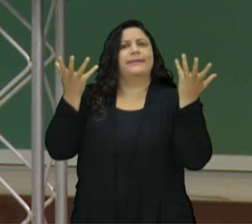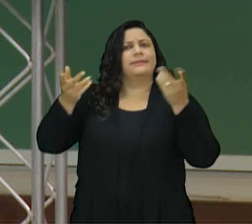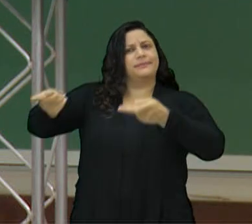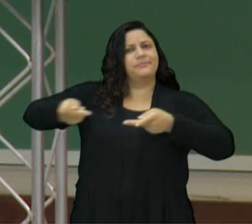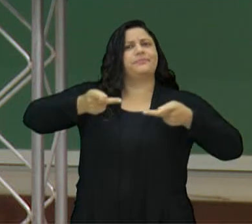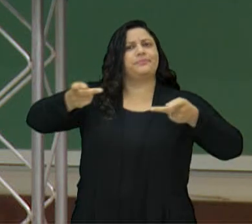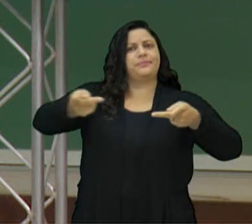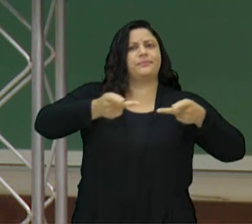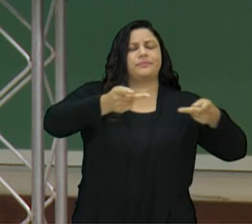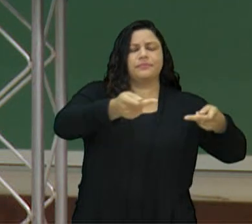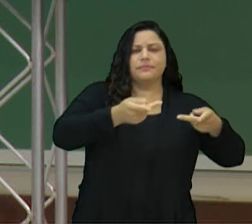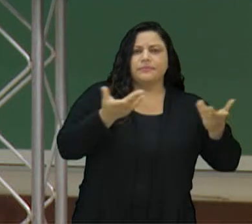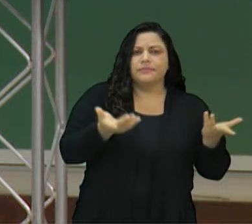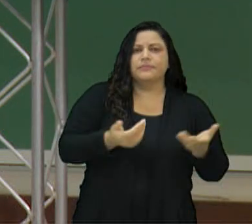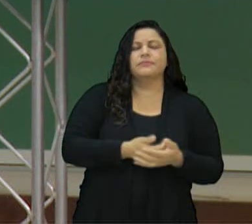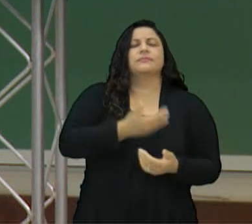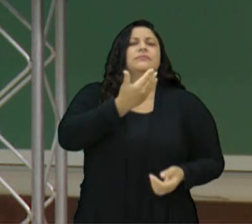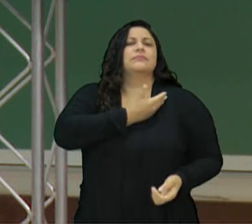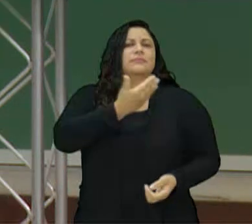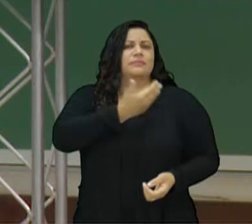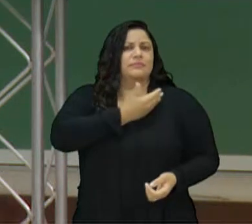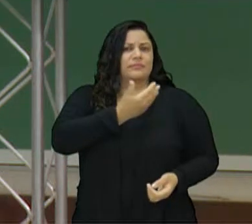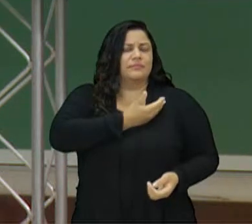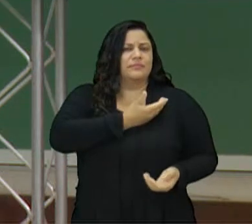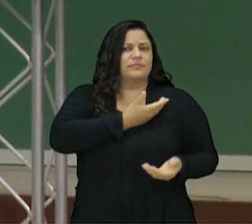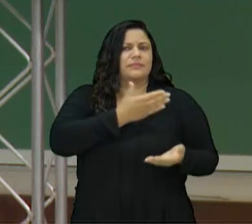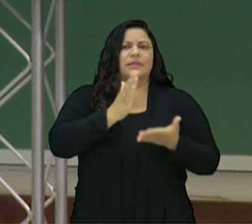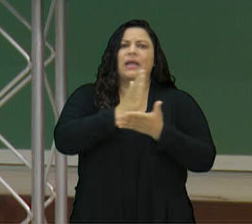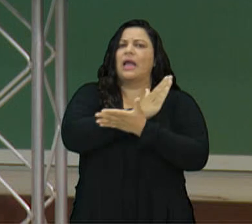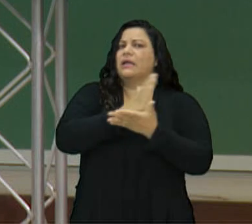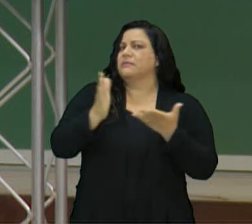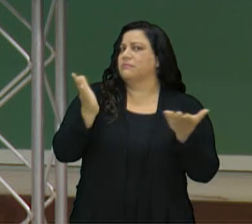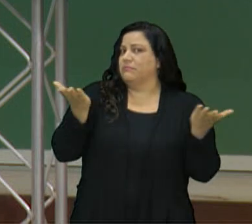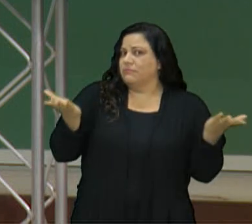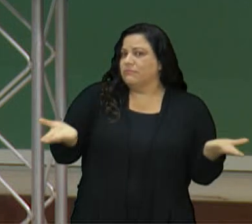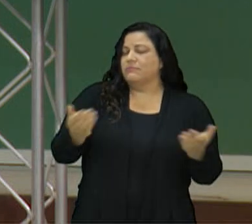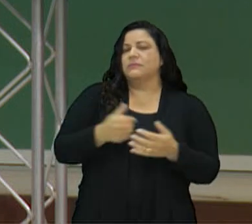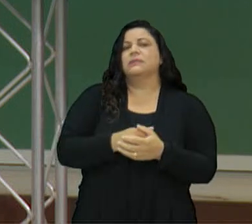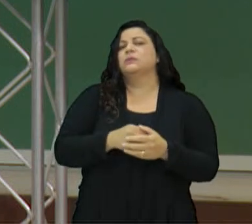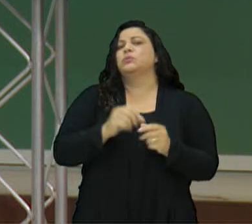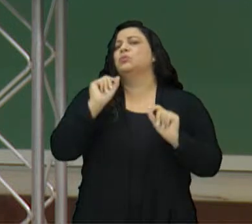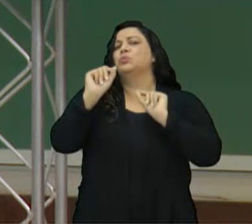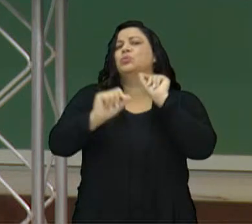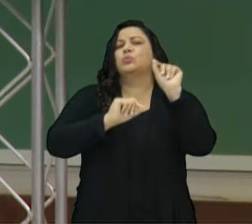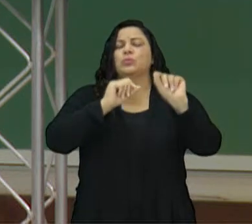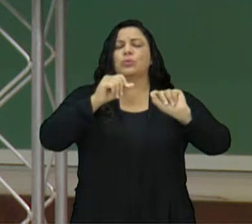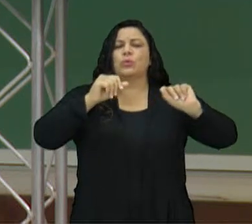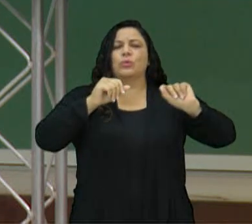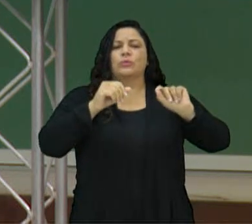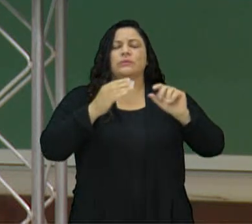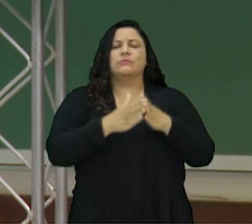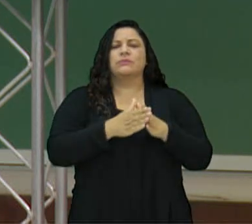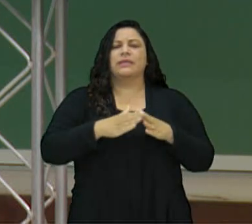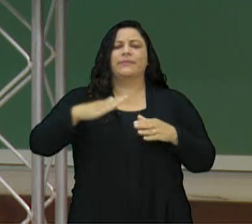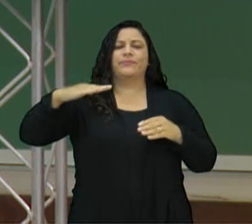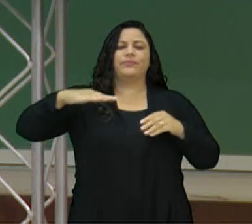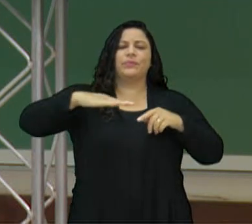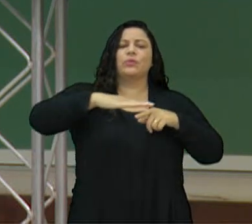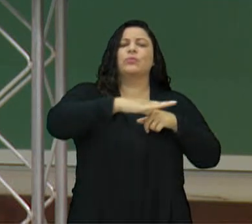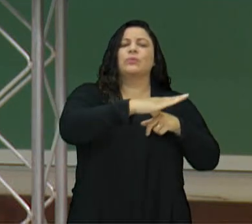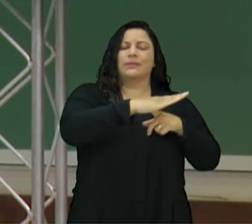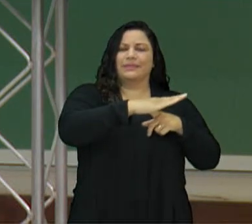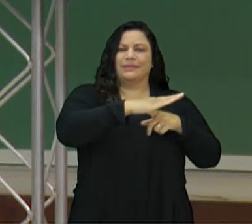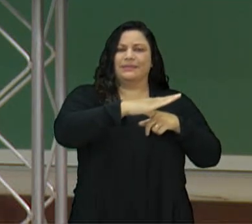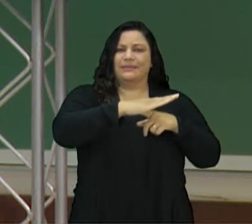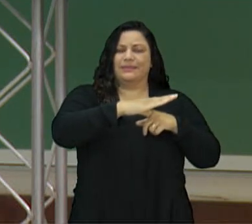convida amigos para uma festa, muitas vezes eles precisam deixar os seus carros, os coches a 2, 3 quadras